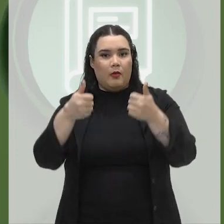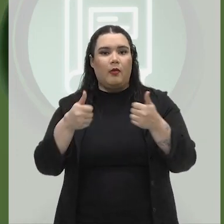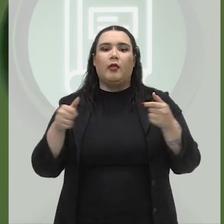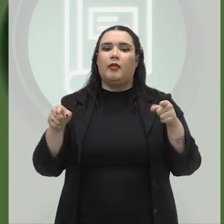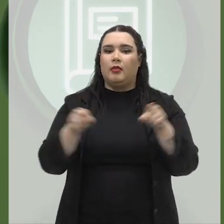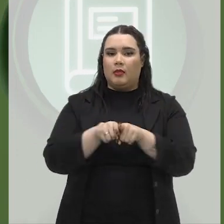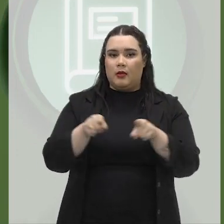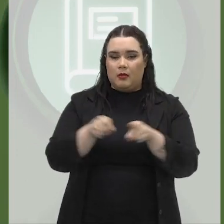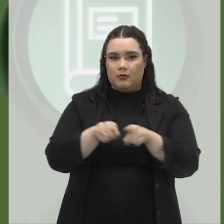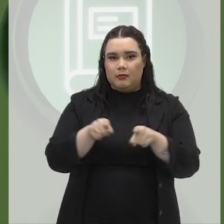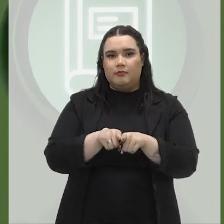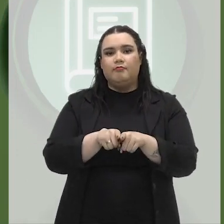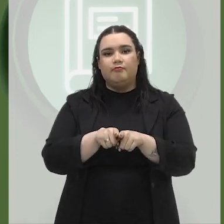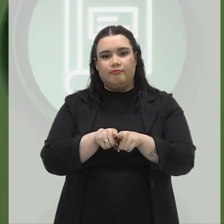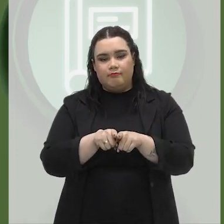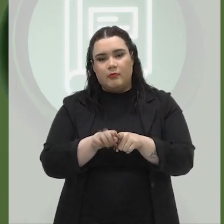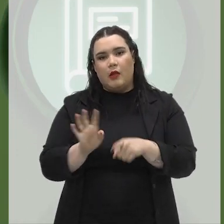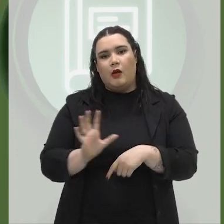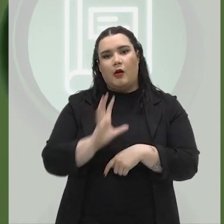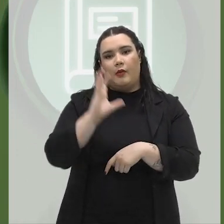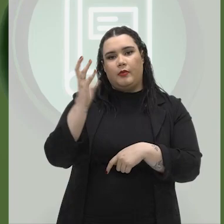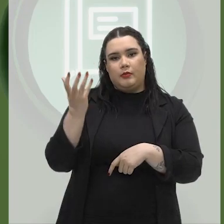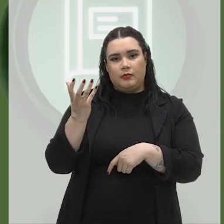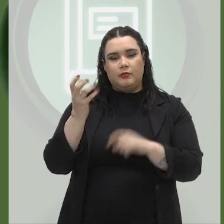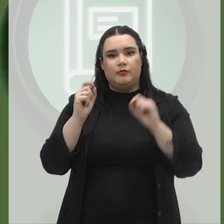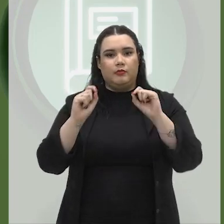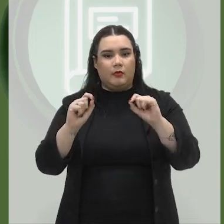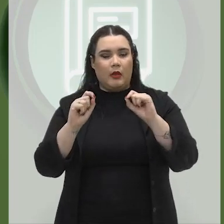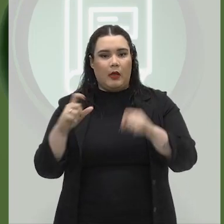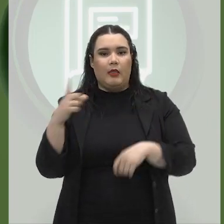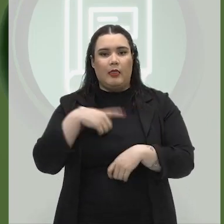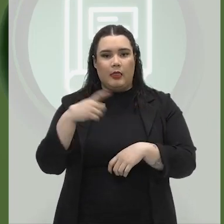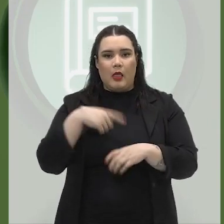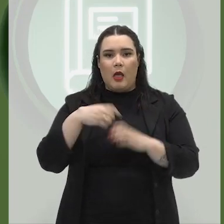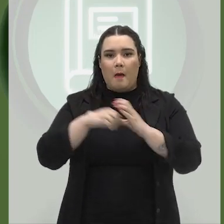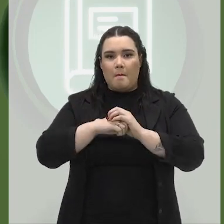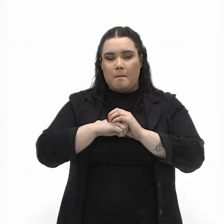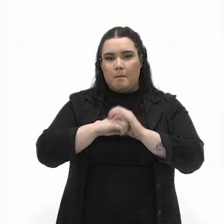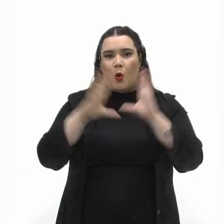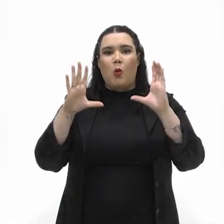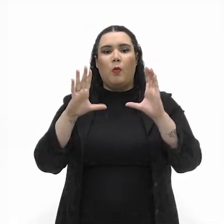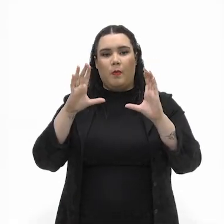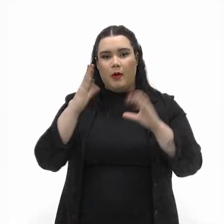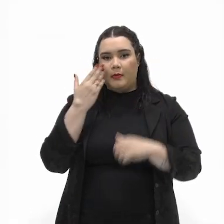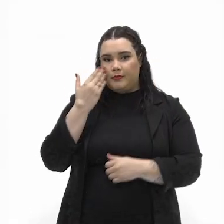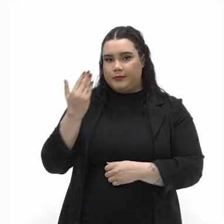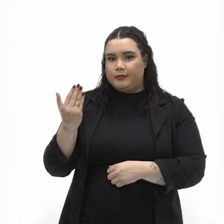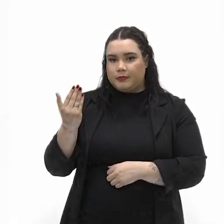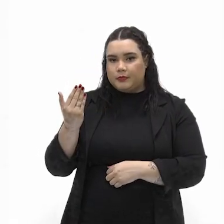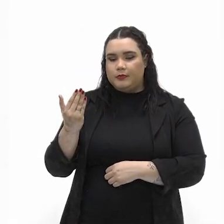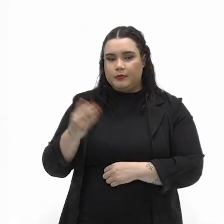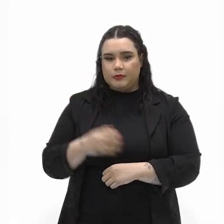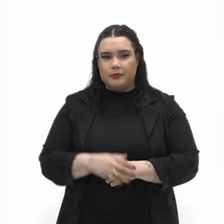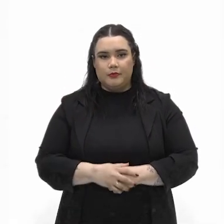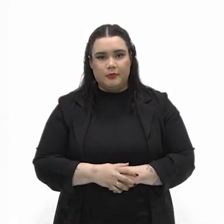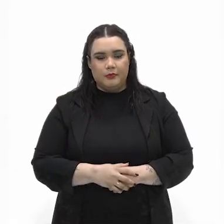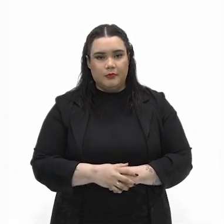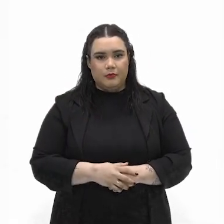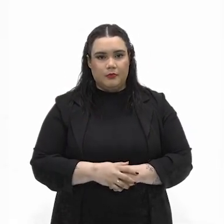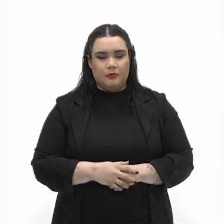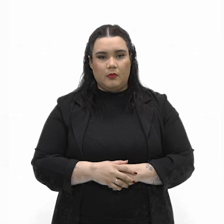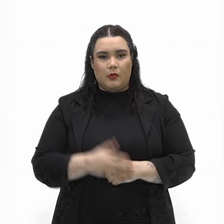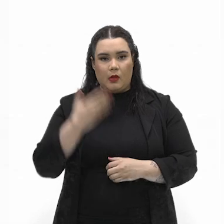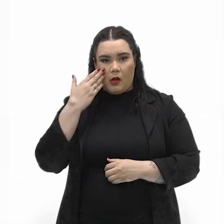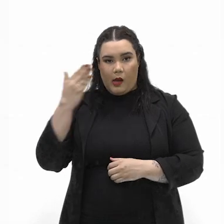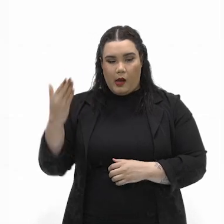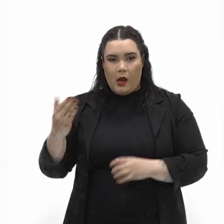também, infelizmente, vão criar armas nucleares. Dá só uma olhada nessa imagem, ó. As